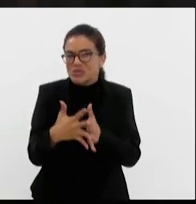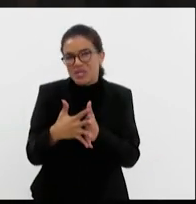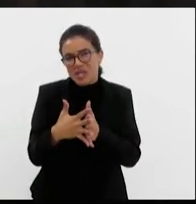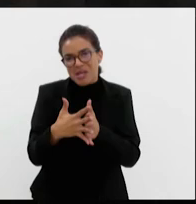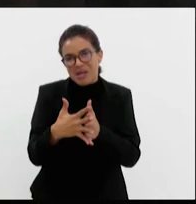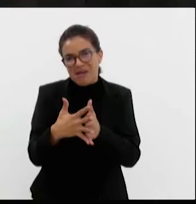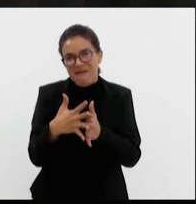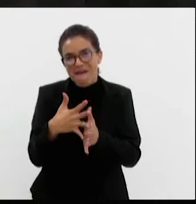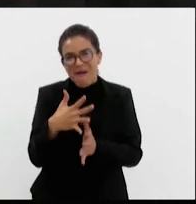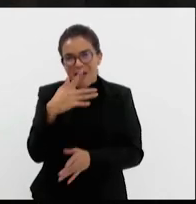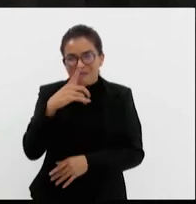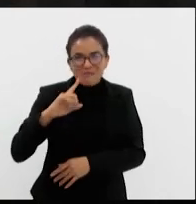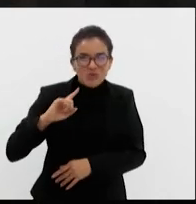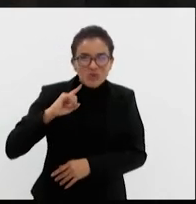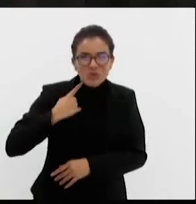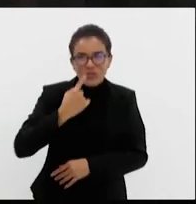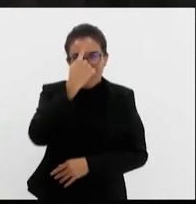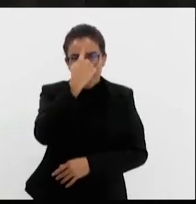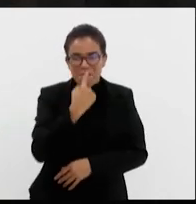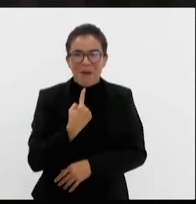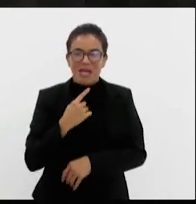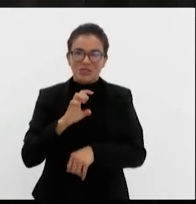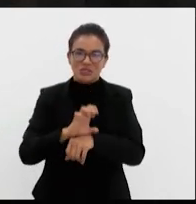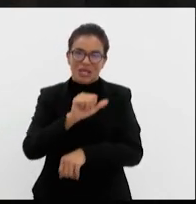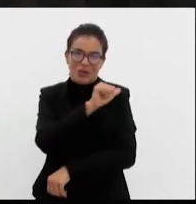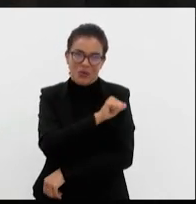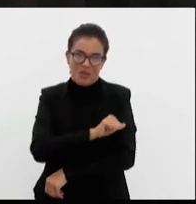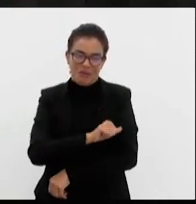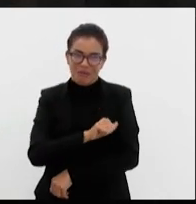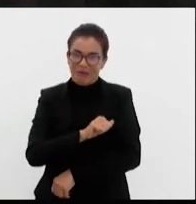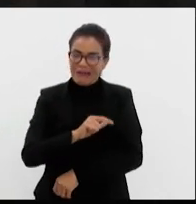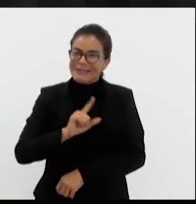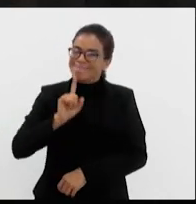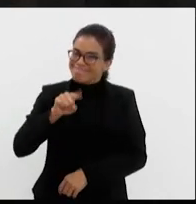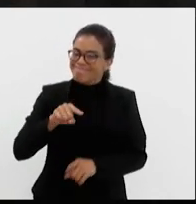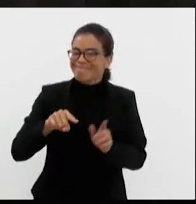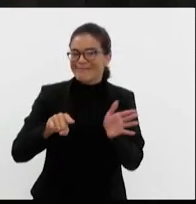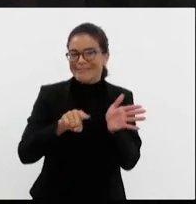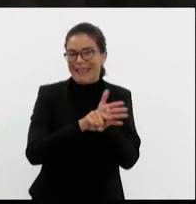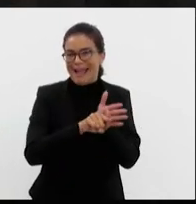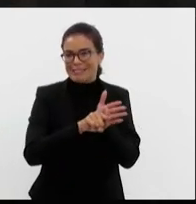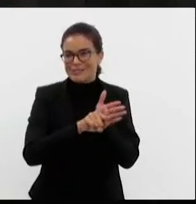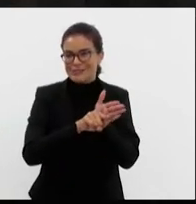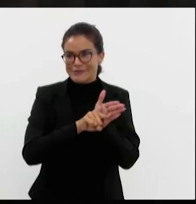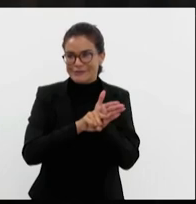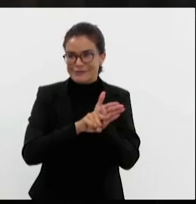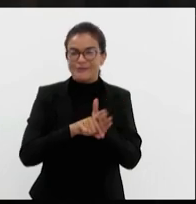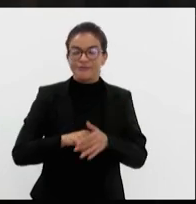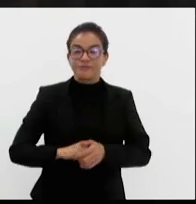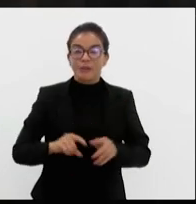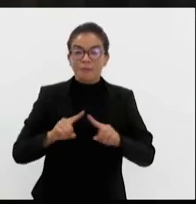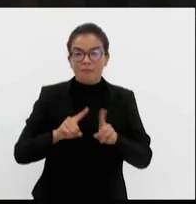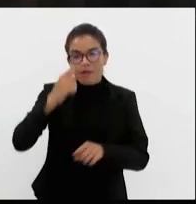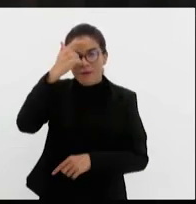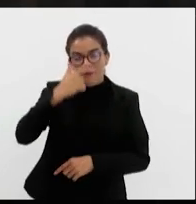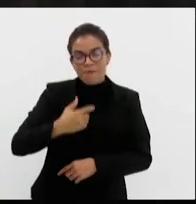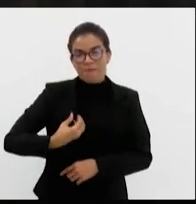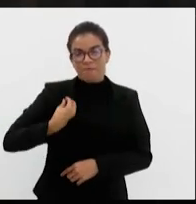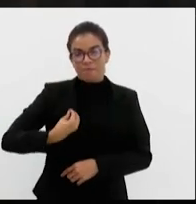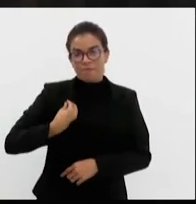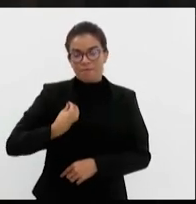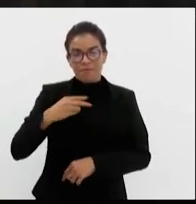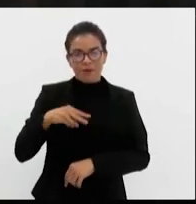nosso Estado. Esse era o ponto negativo. Mas eu vim aqui para